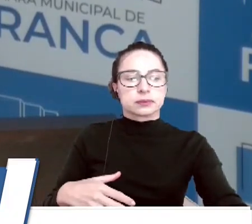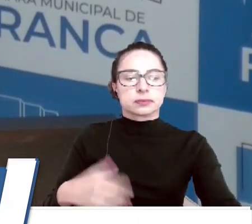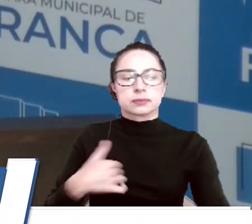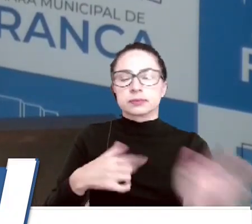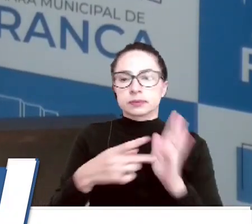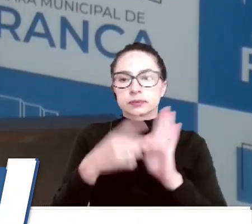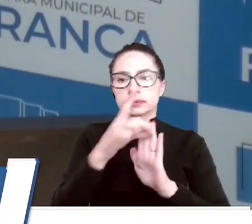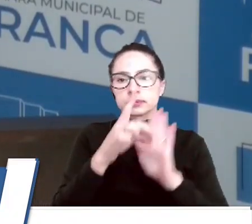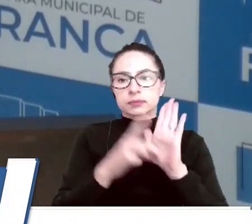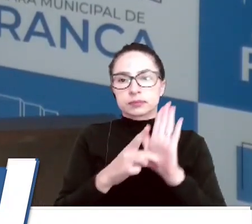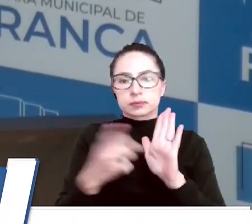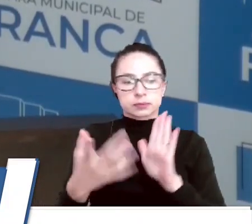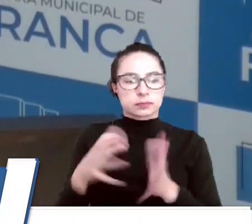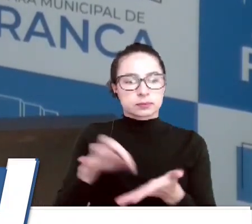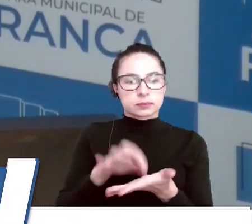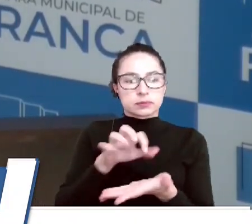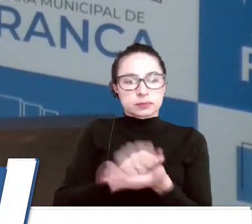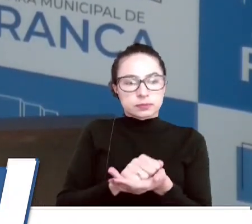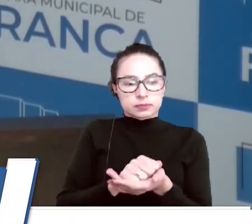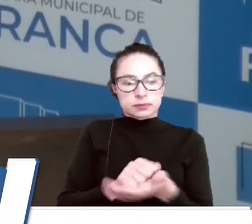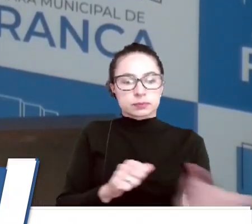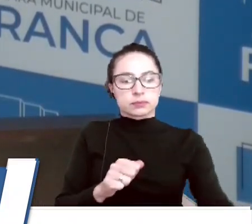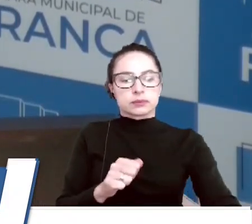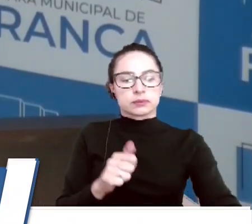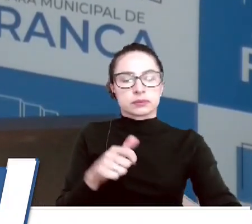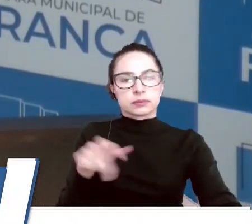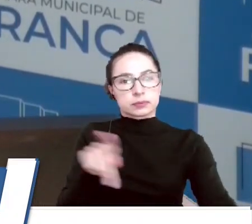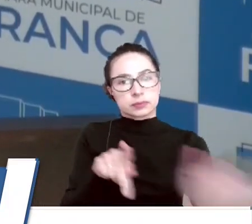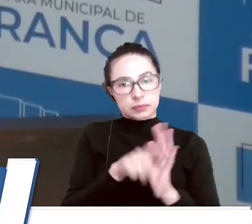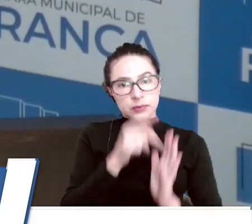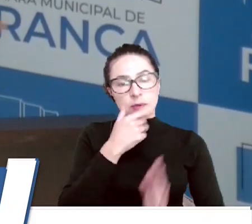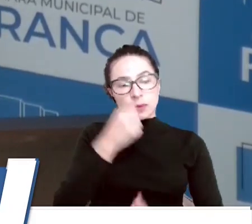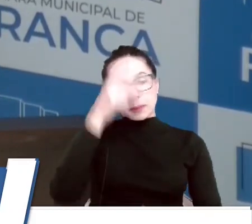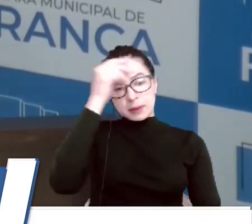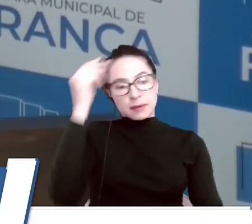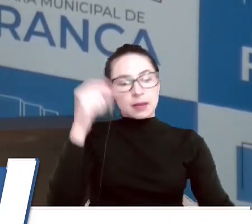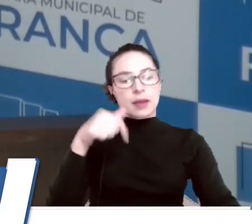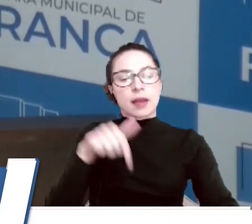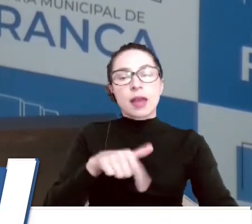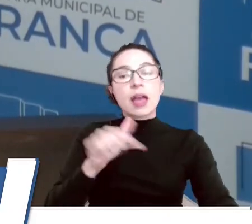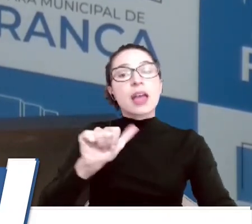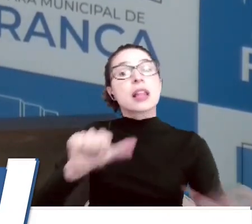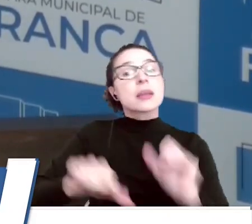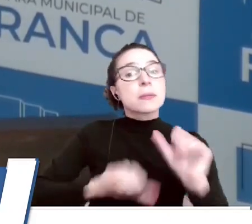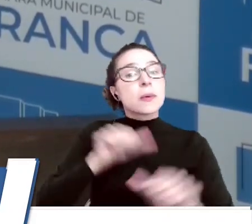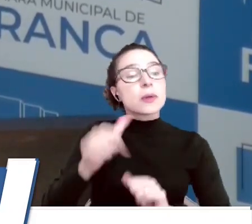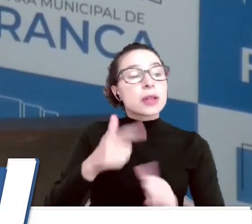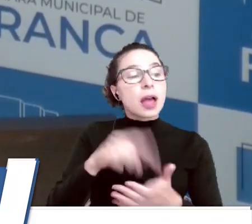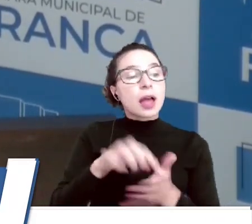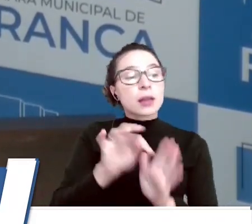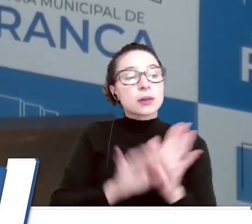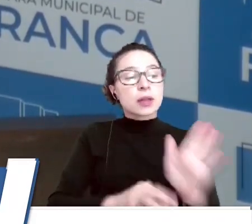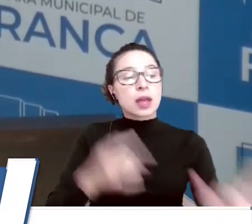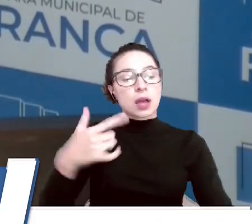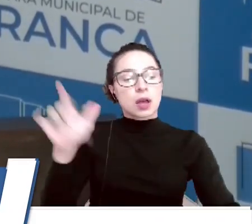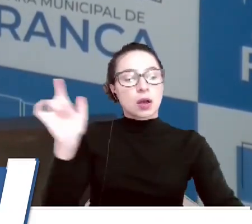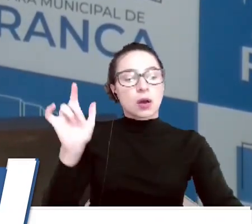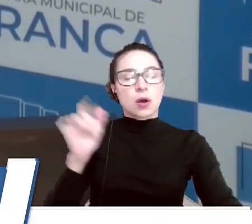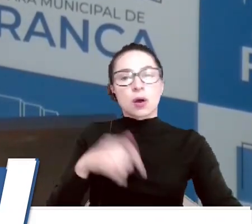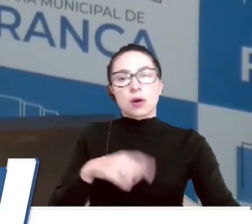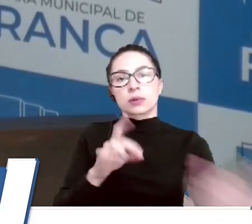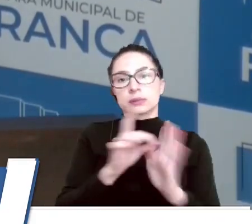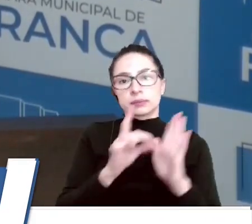foi aderido pelo nosso prefeito, ele foi alterado na sua redação por um outro